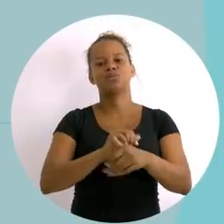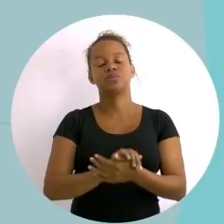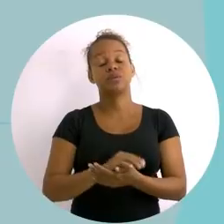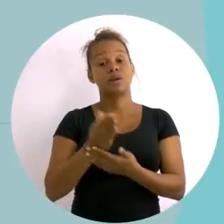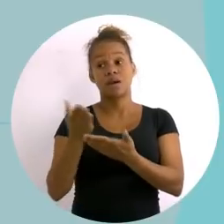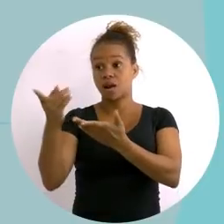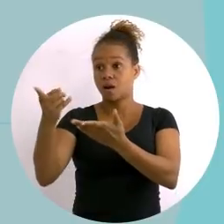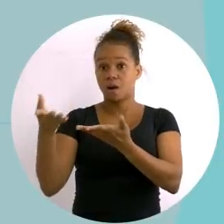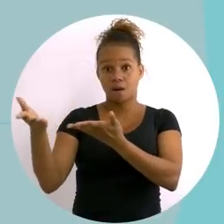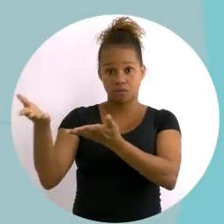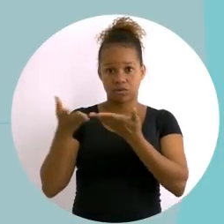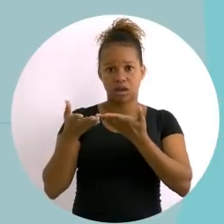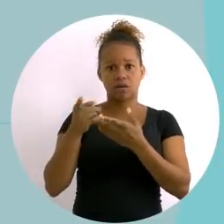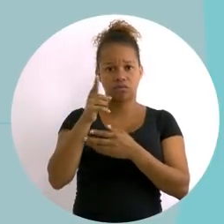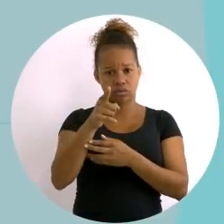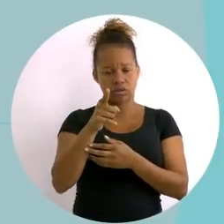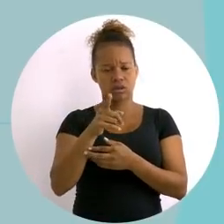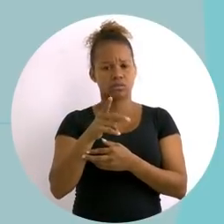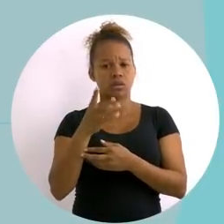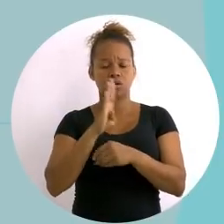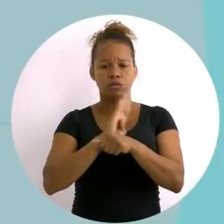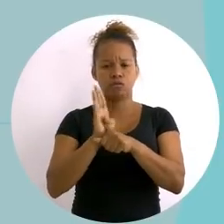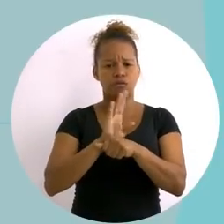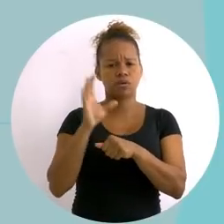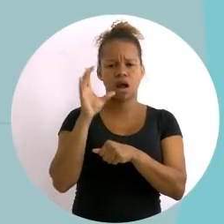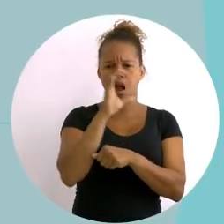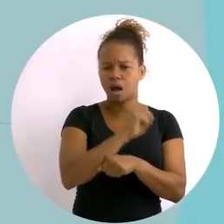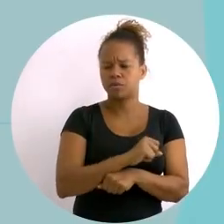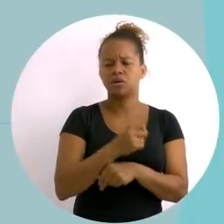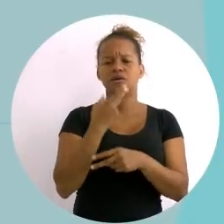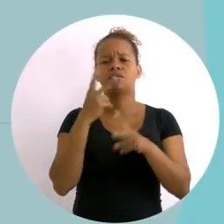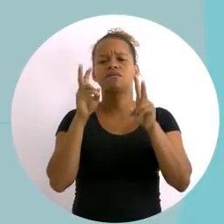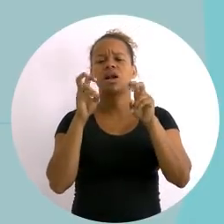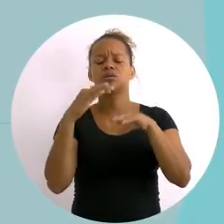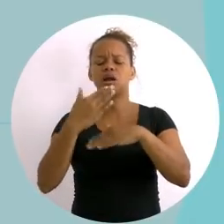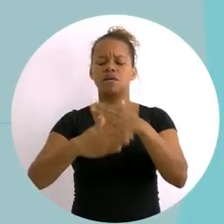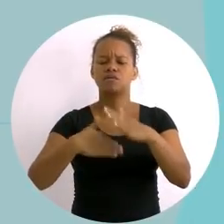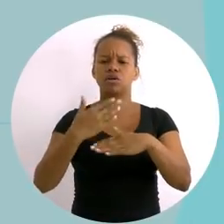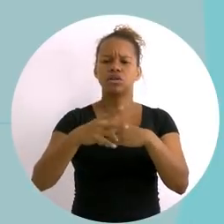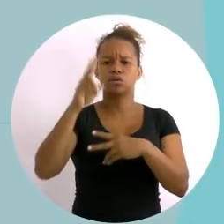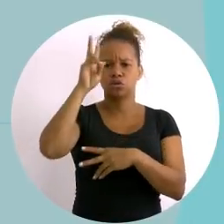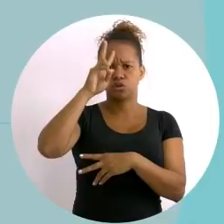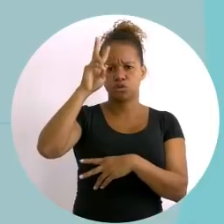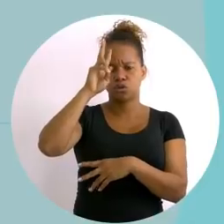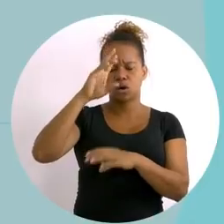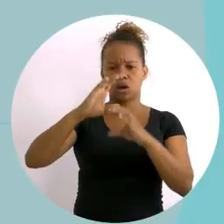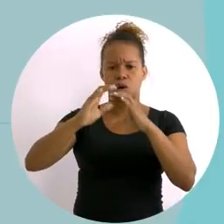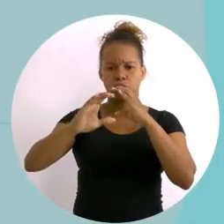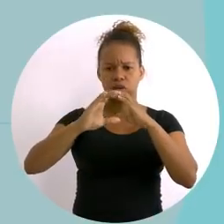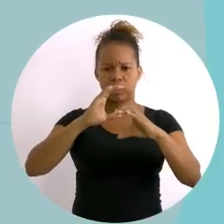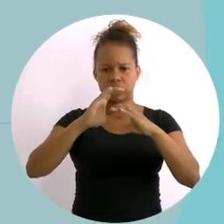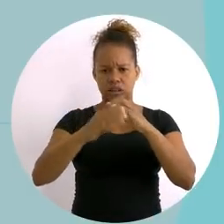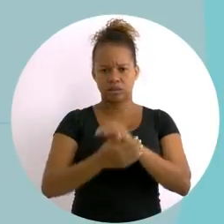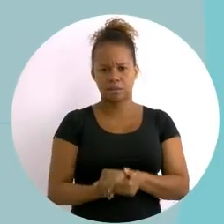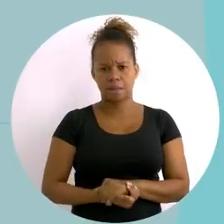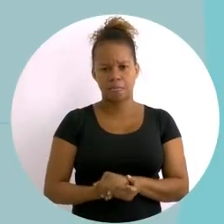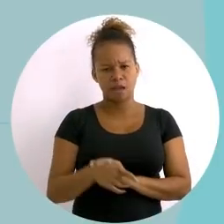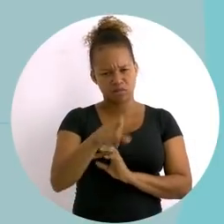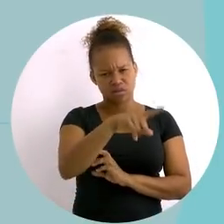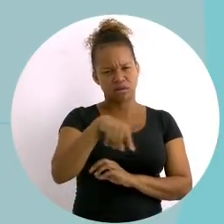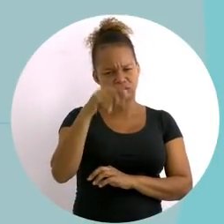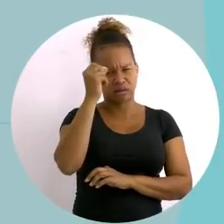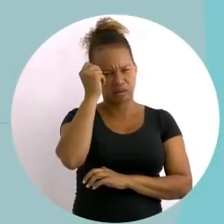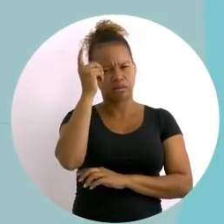convidar vocês para assistir um rápido vídeo que fala sobre a evolução histórica da comunicação. Você tem